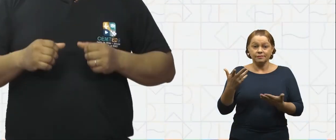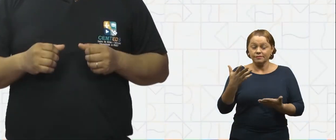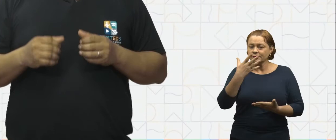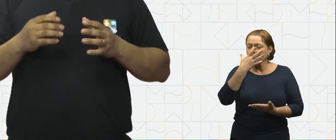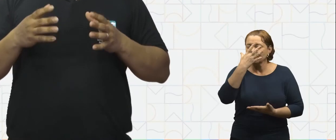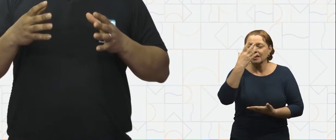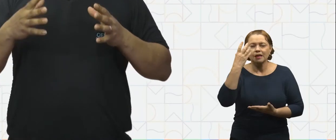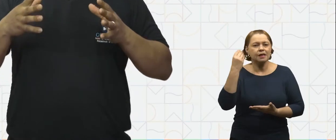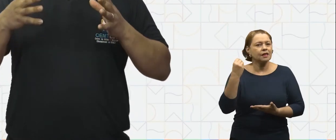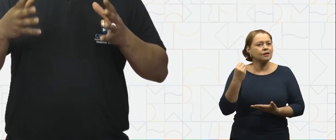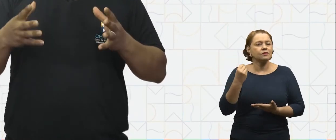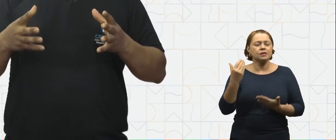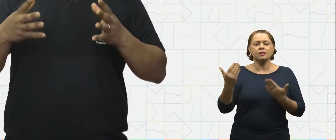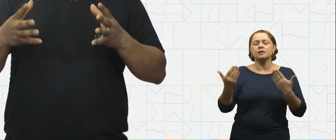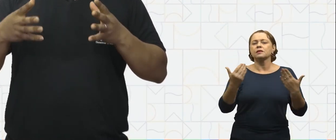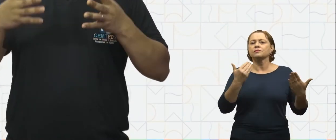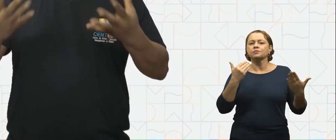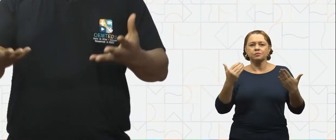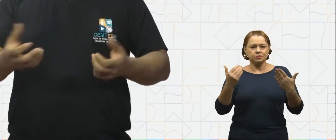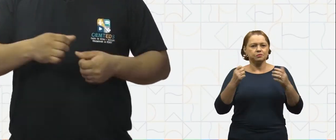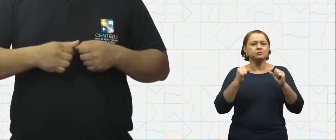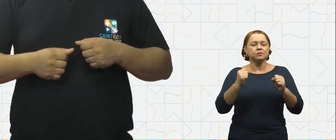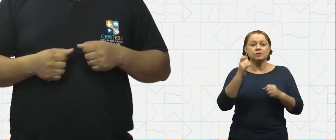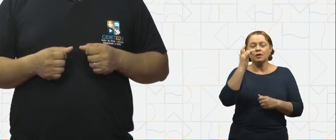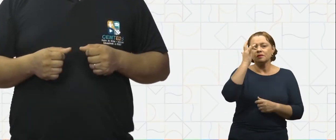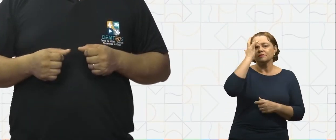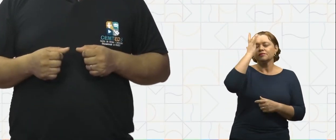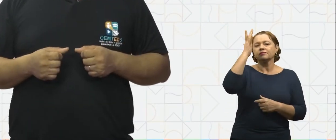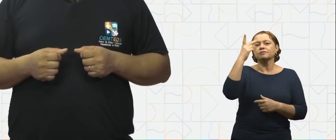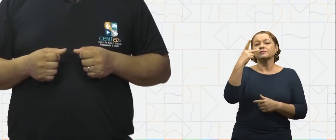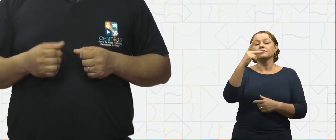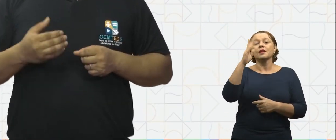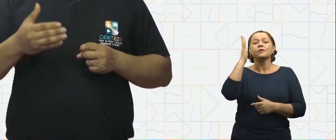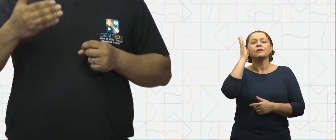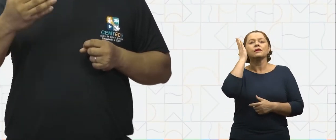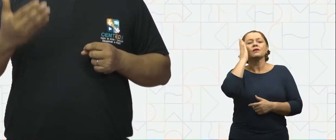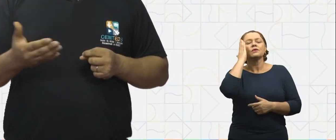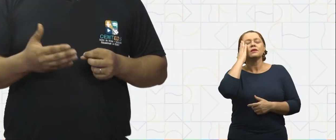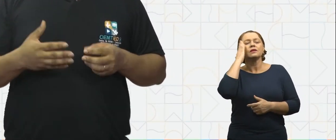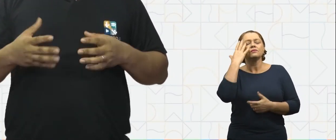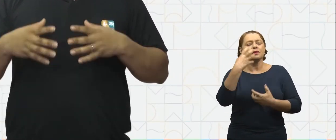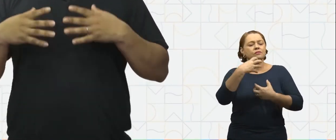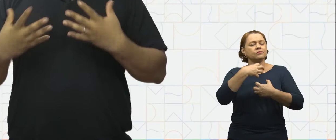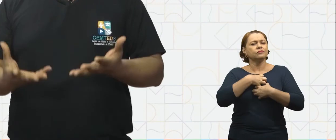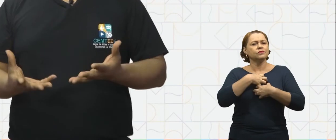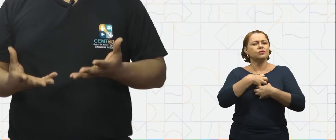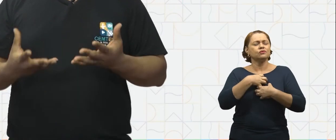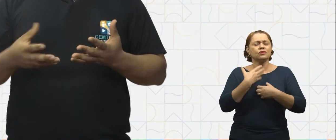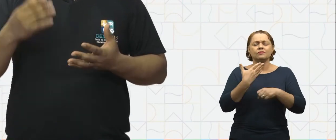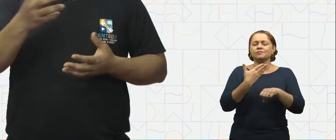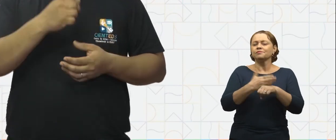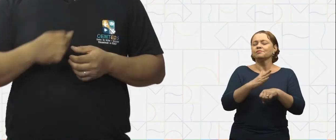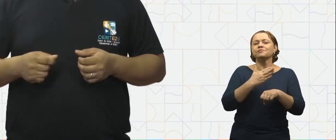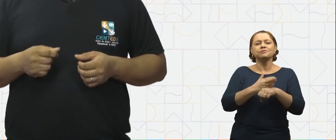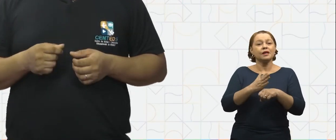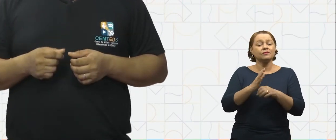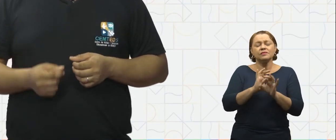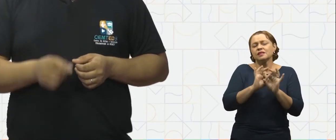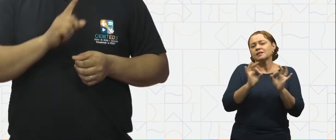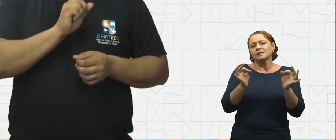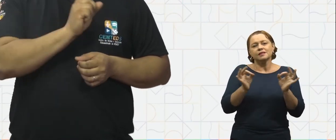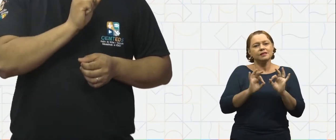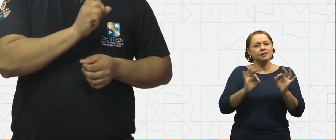se esqueça, há comparações que podem facilitar o seu entendimento de uma maneira muito mais prática e é bem